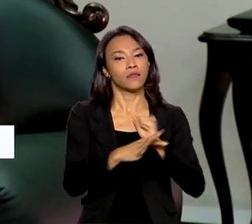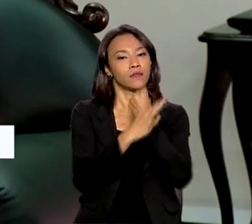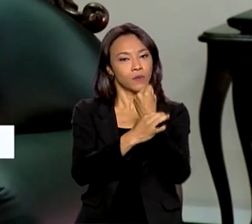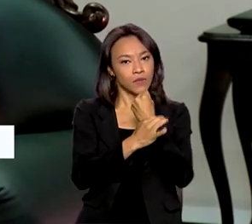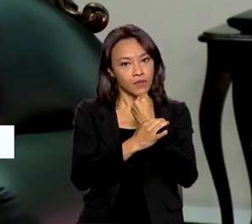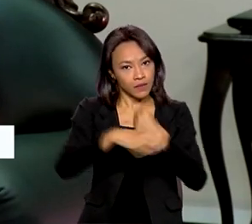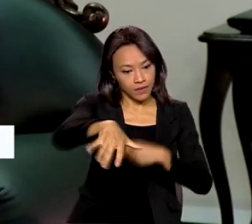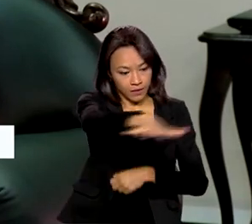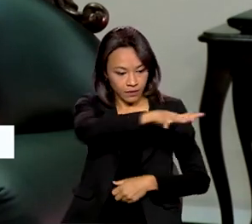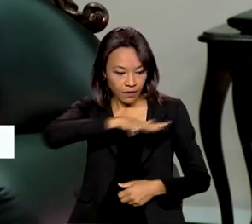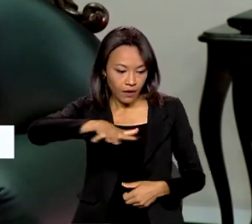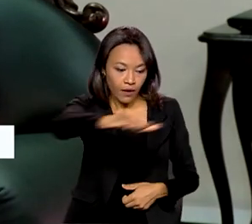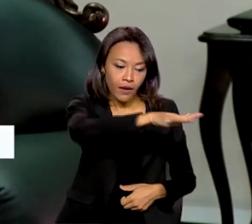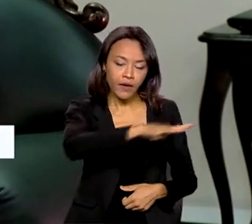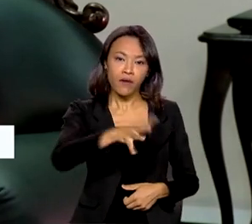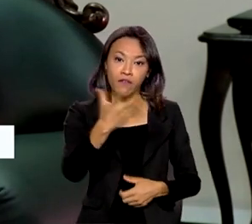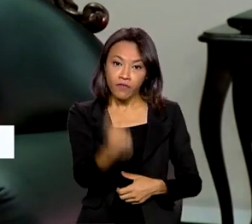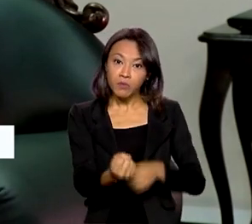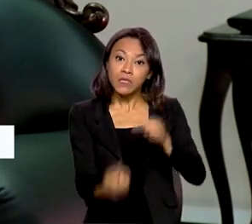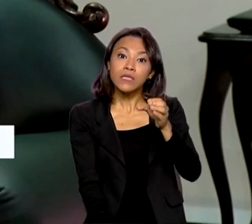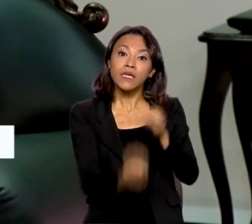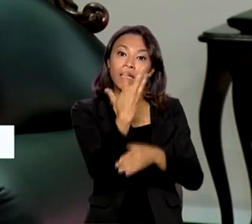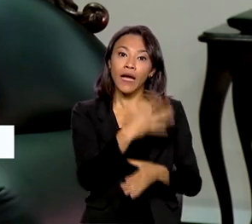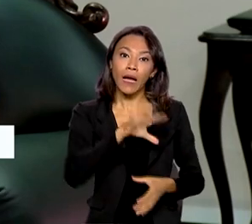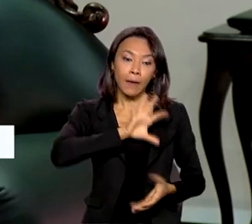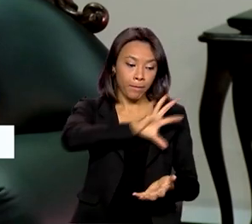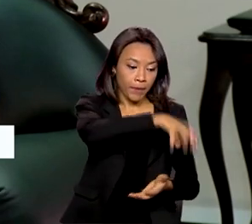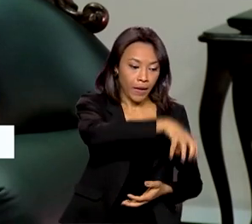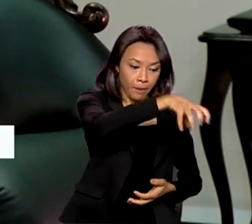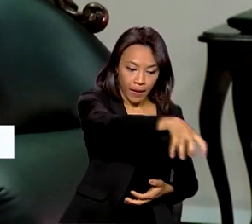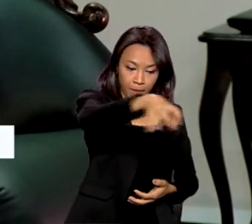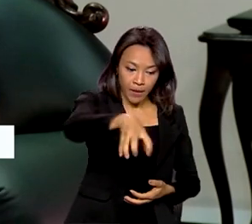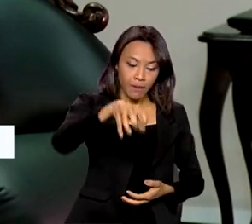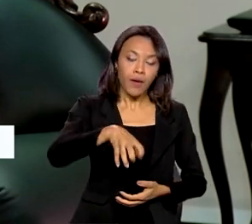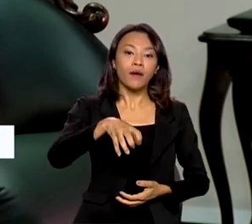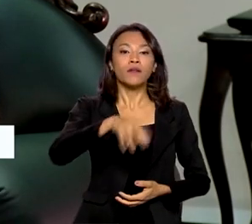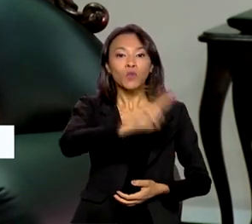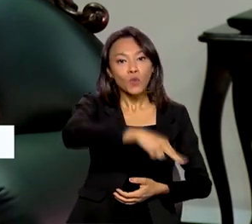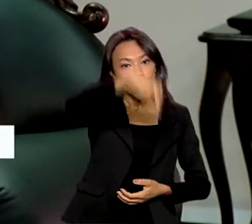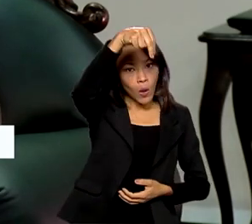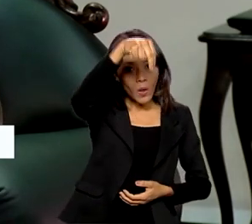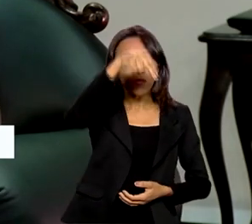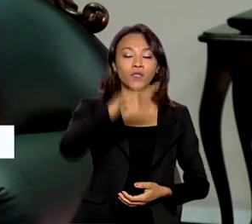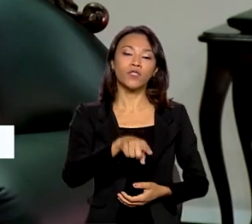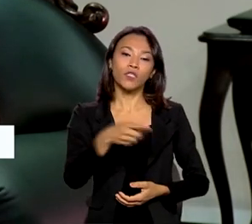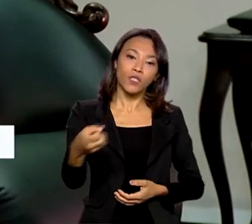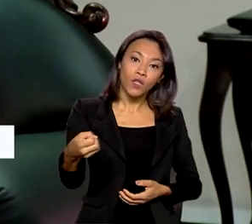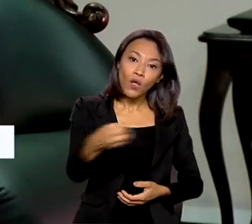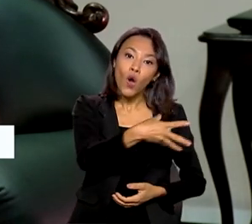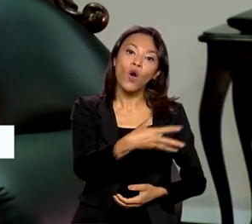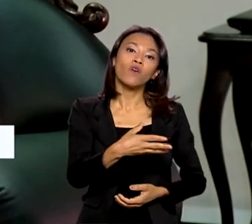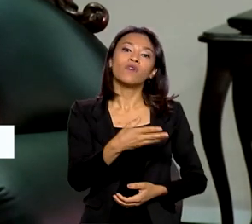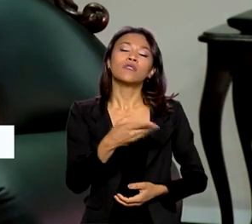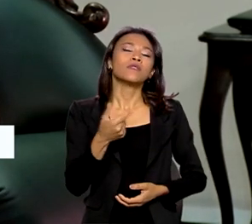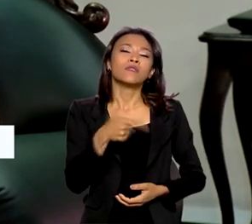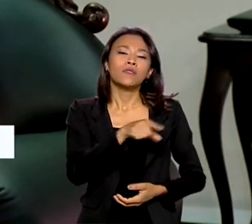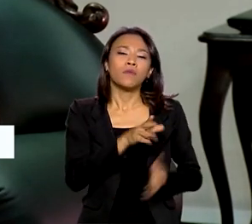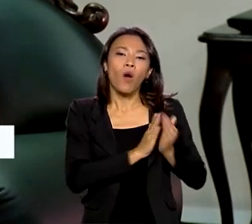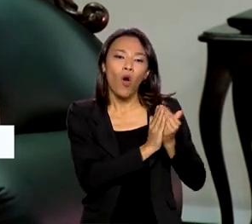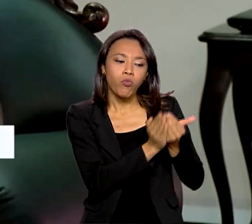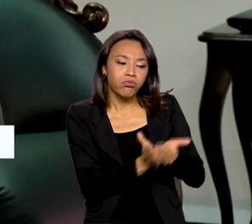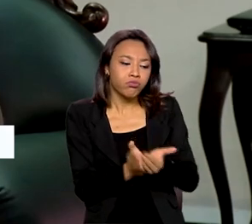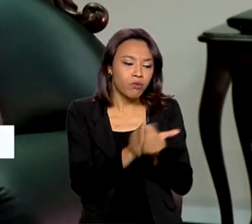a gente tem ideia de criar algumas bases permanentes na região norte inclusive ideias de novas bases fluviais